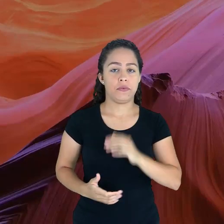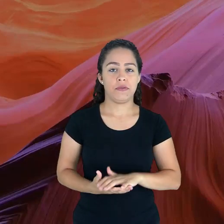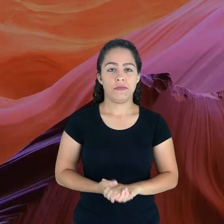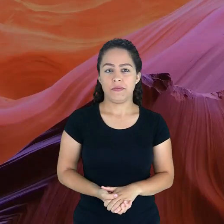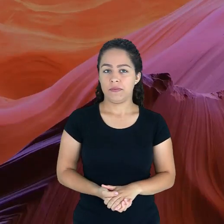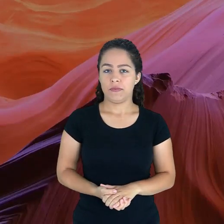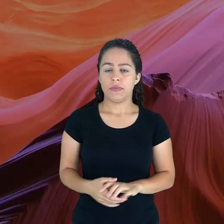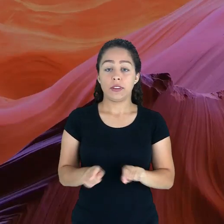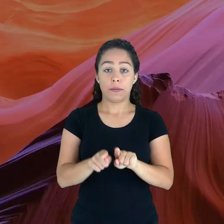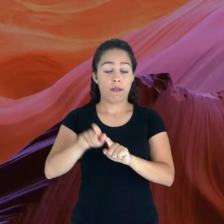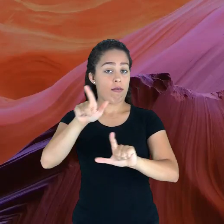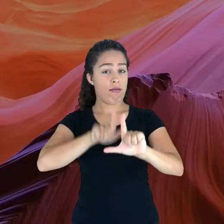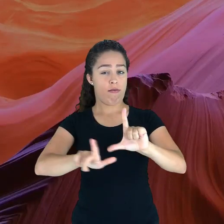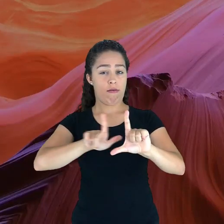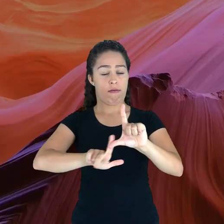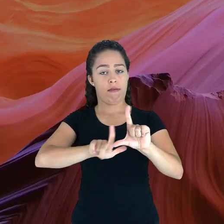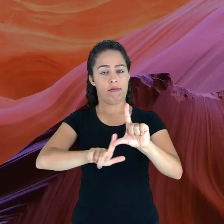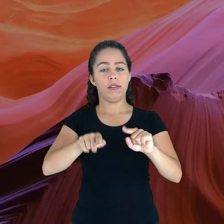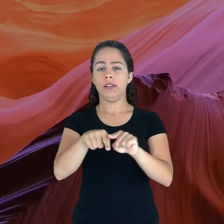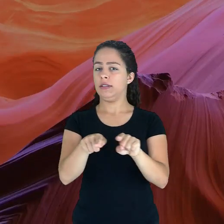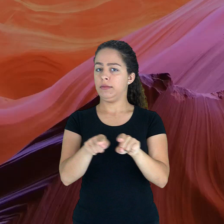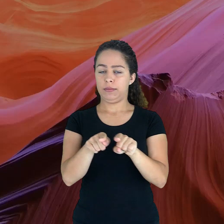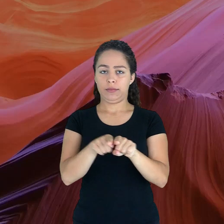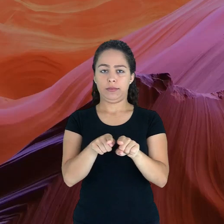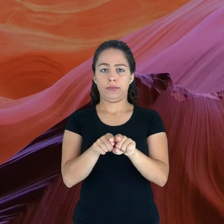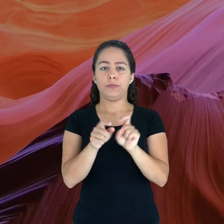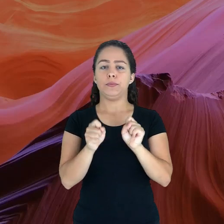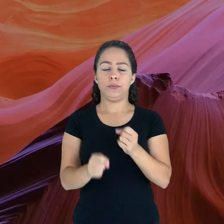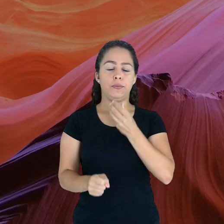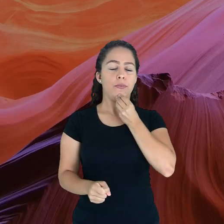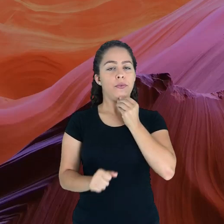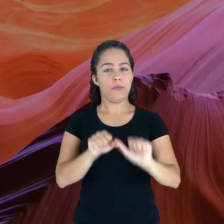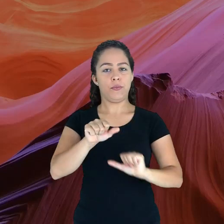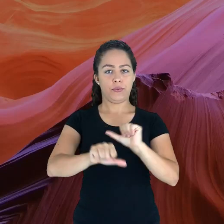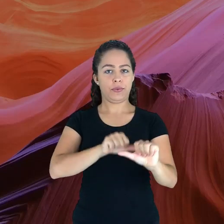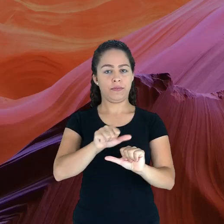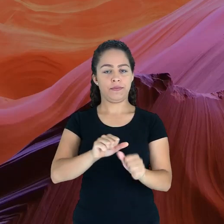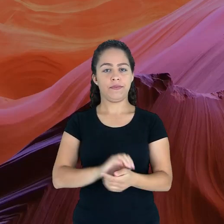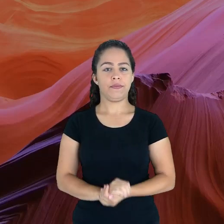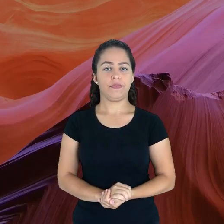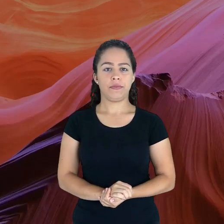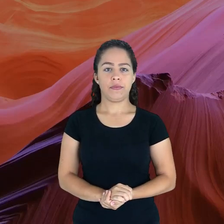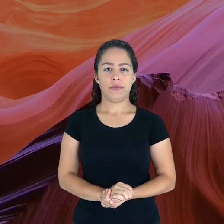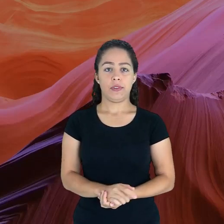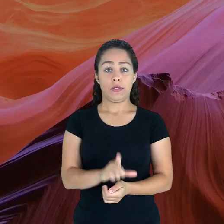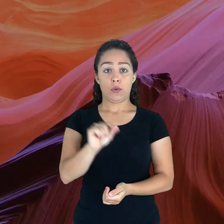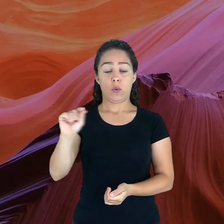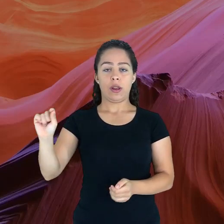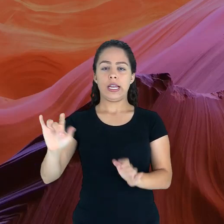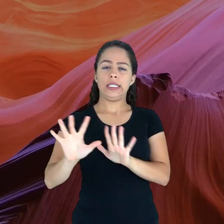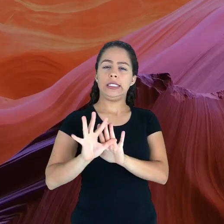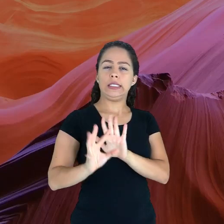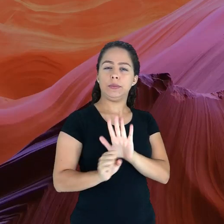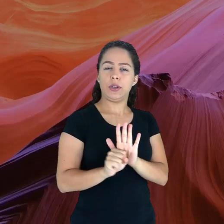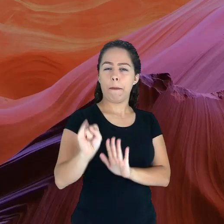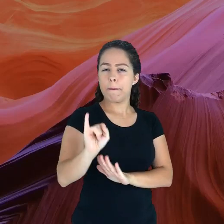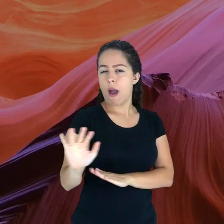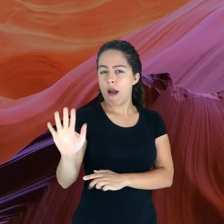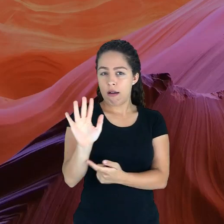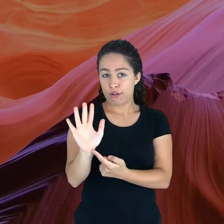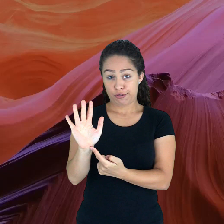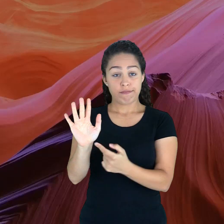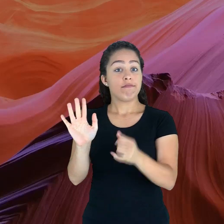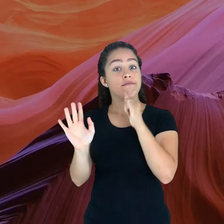A fonte também, pode mudar aqui. Escolher um ícone para aparecer aqui em cima,